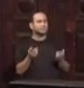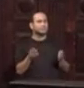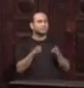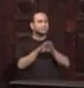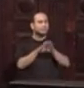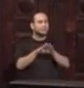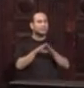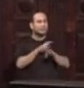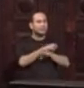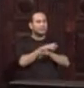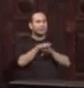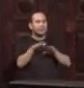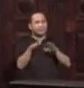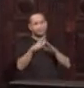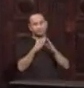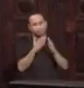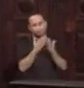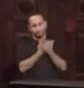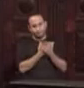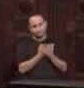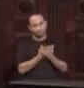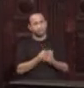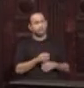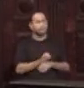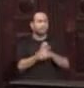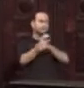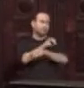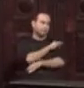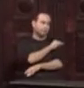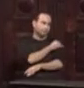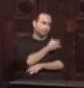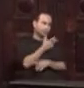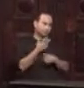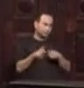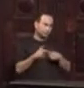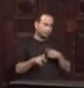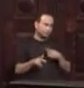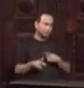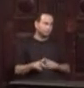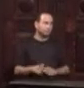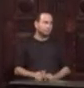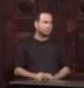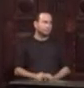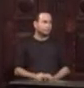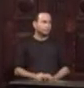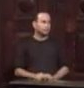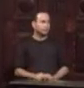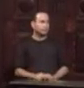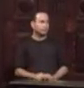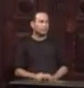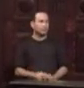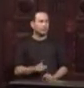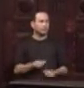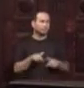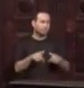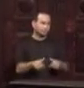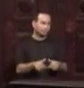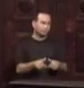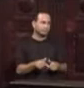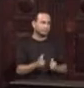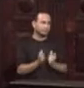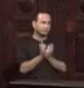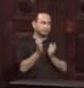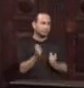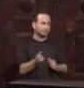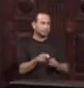de escolas no âmbito do Estado do Rio de Janeiro, além do problema da indução, para não dizer da imposição ou da